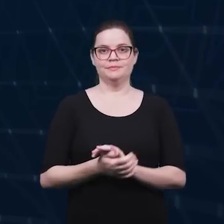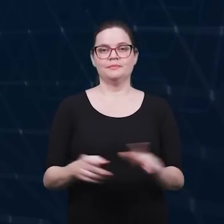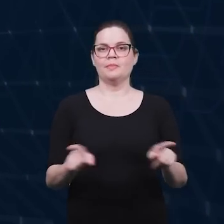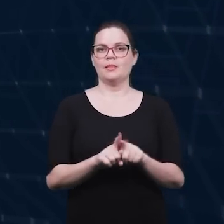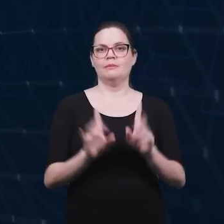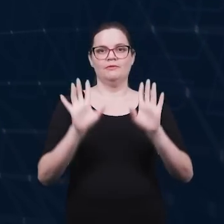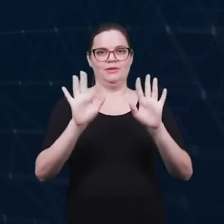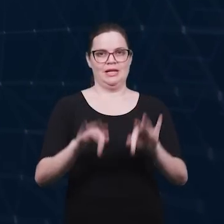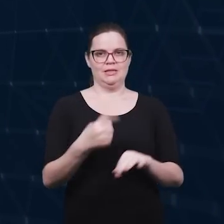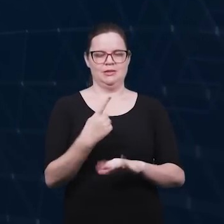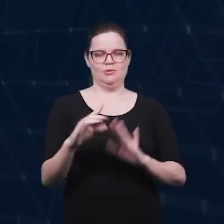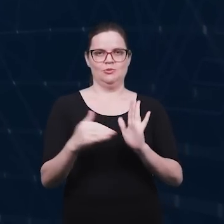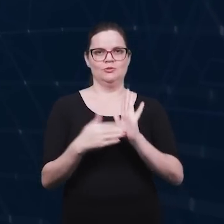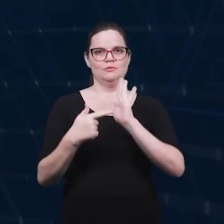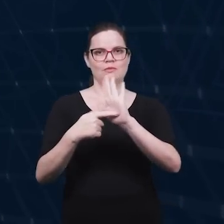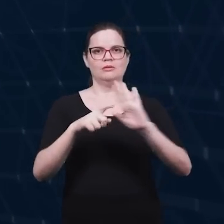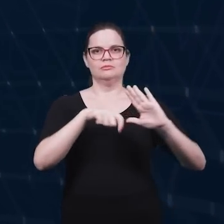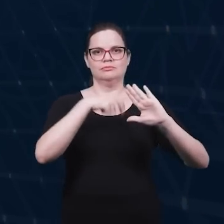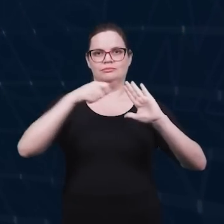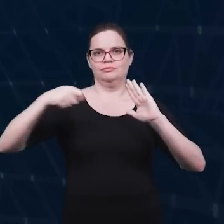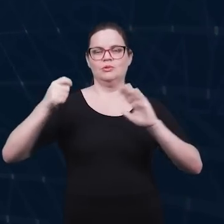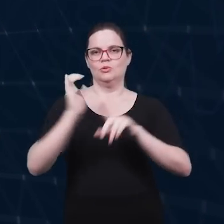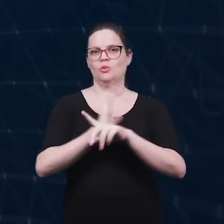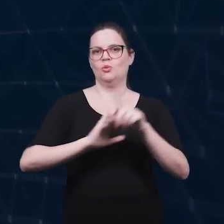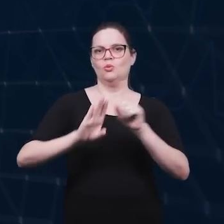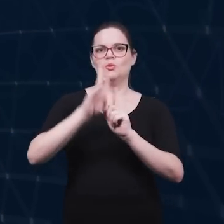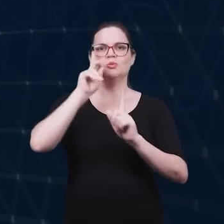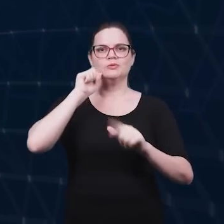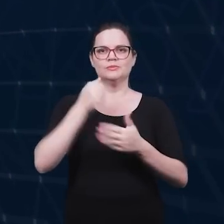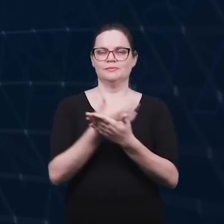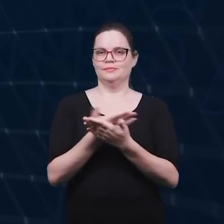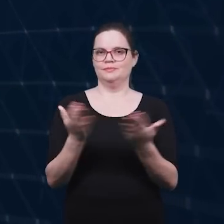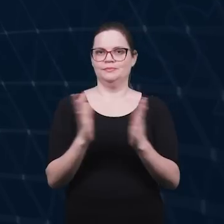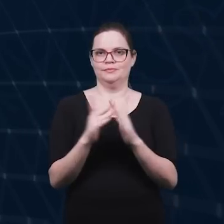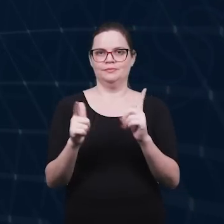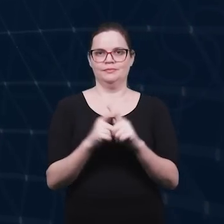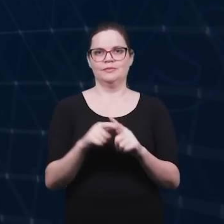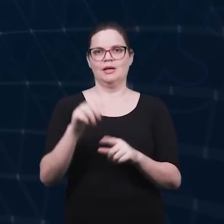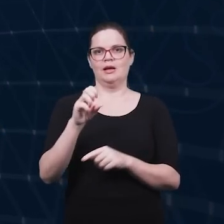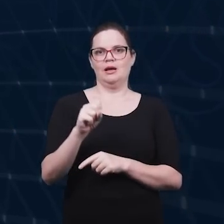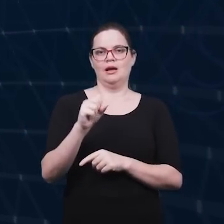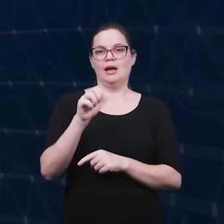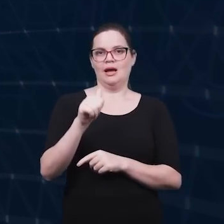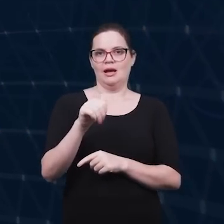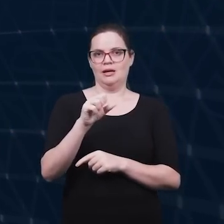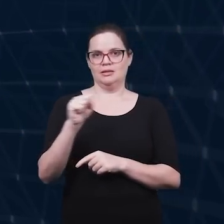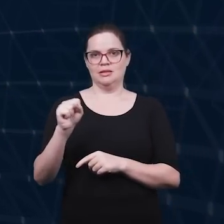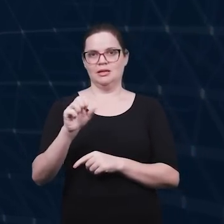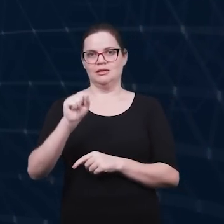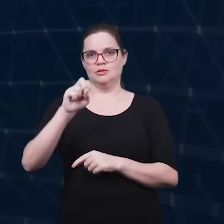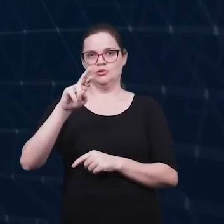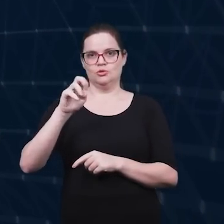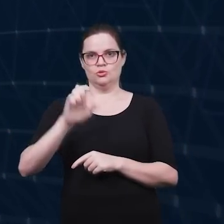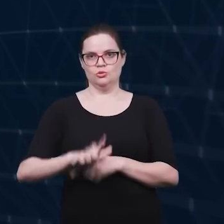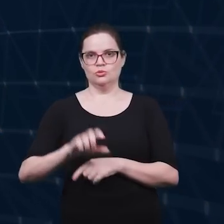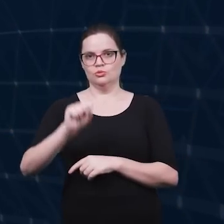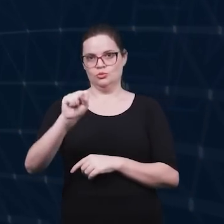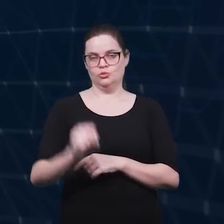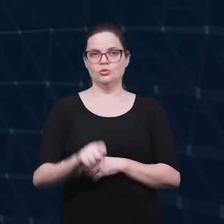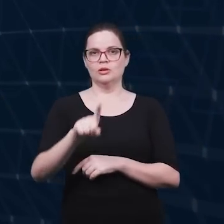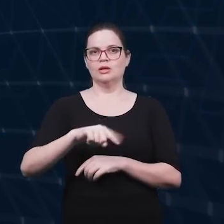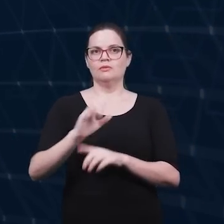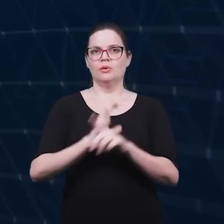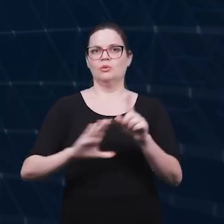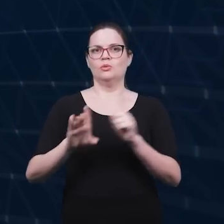nossa participação, nós mostramos imagens de um culto com ceia que foi realizado na igreja da Asa Sul. Esse culto foi em glorificação